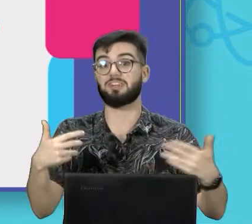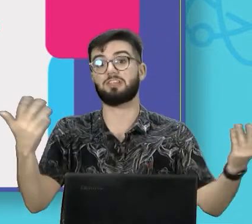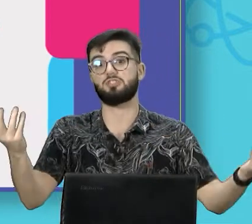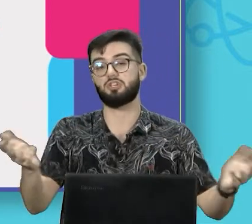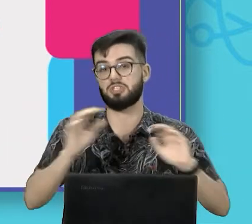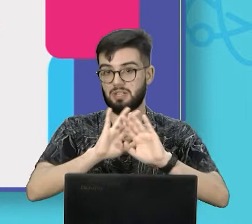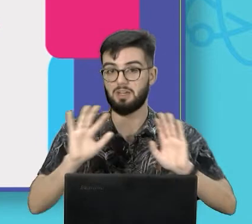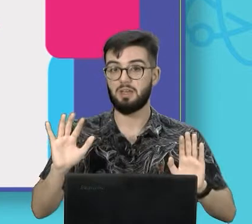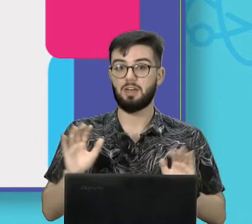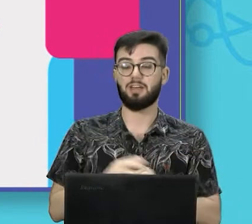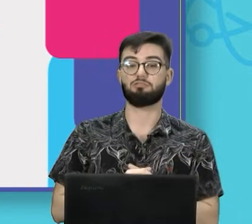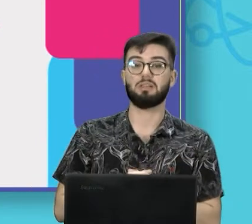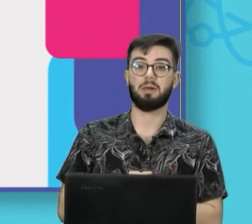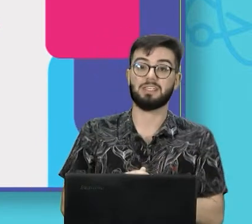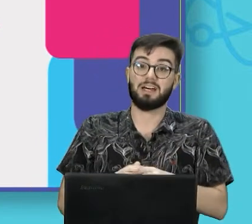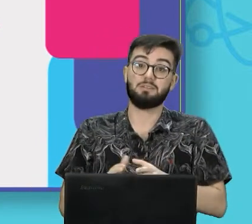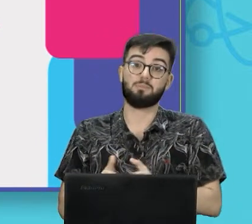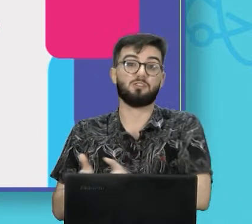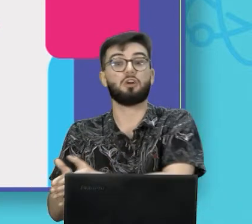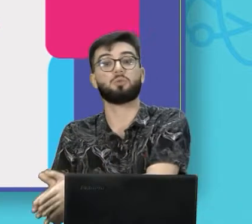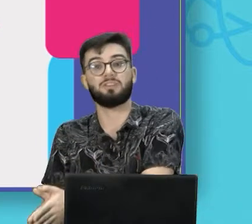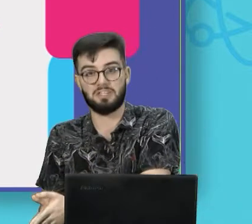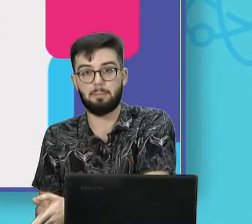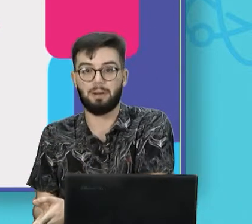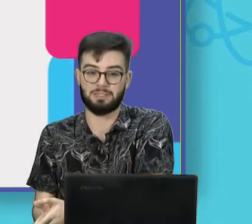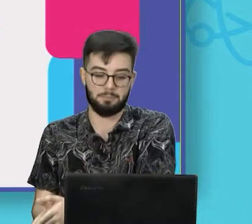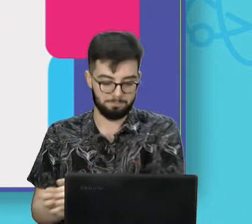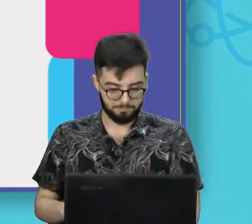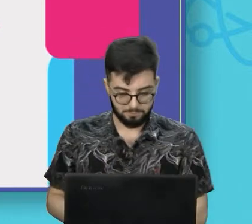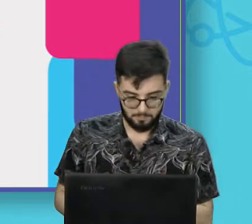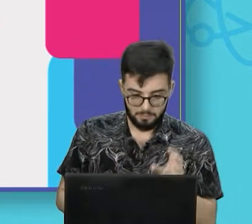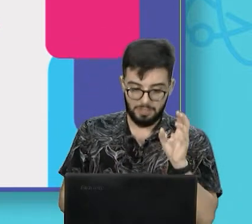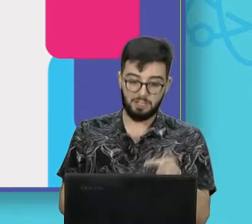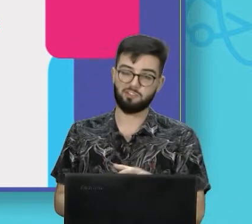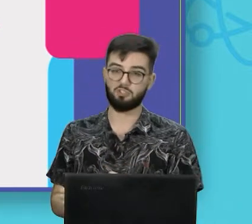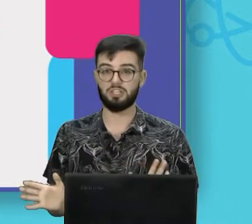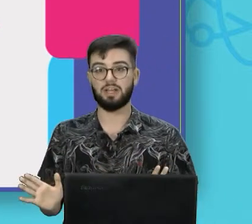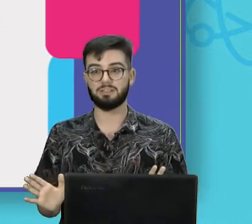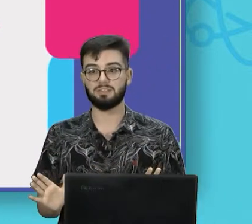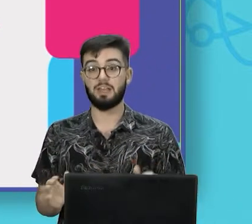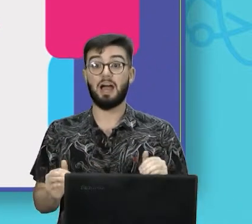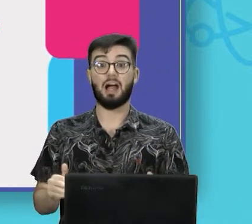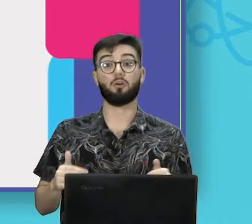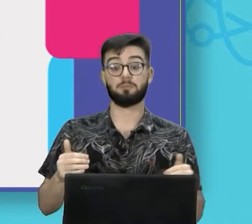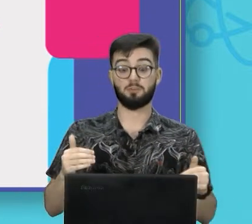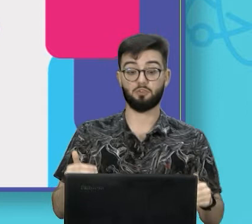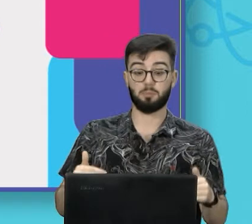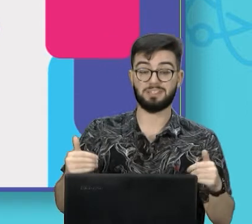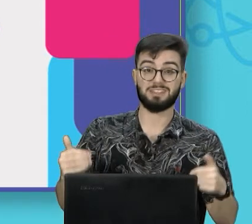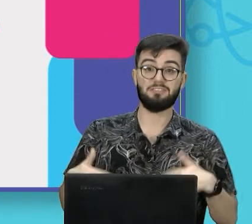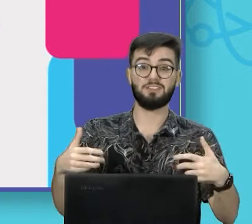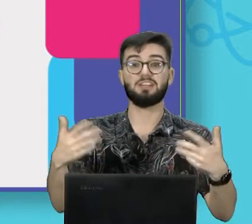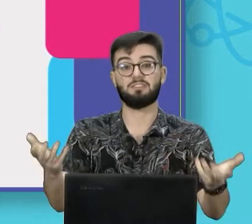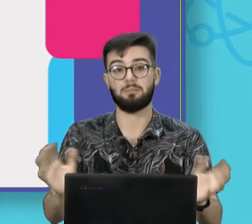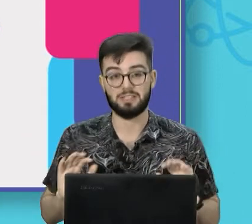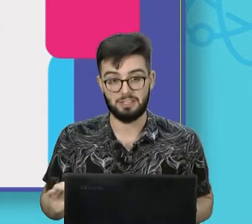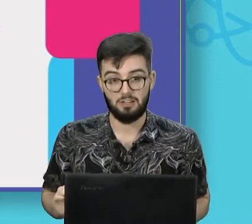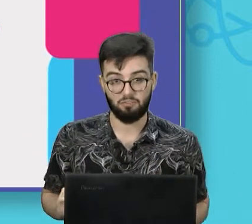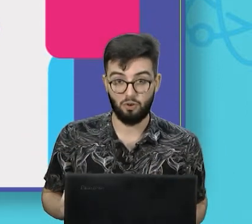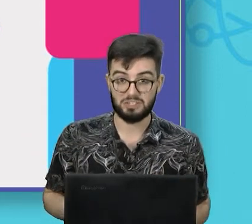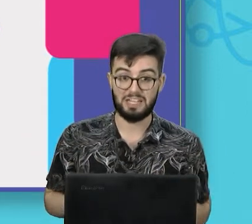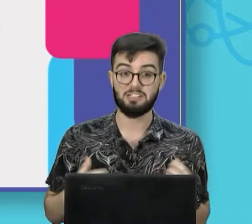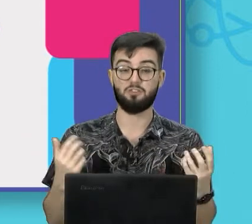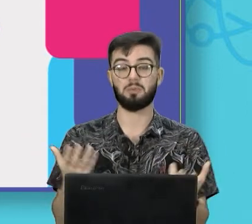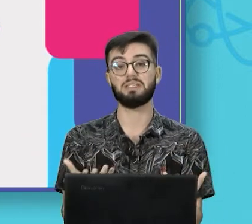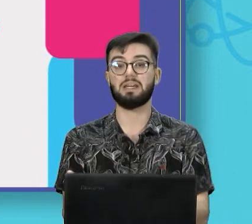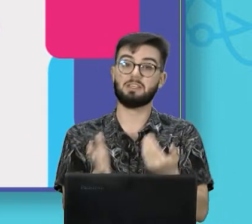estado do celular e todas as religiões terem é sua liberdade isso não acontecia na prática eleições diretas agora as pessoas podem definitivamente